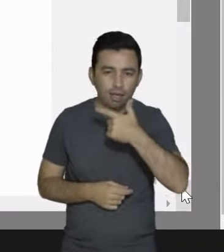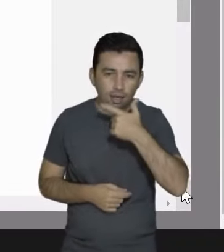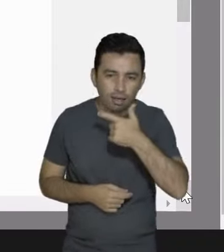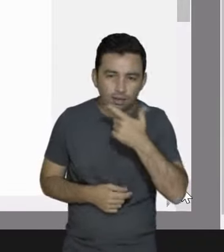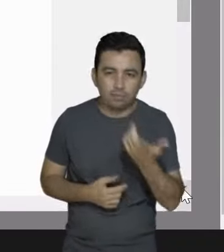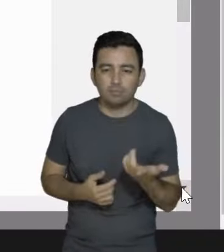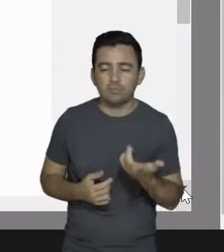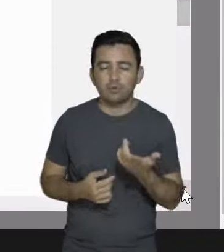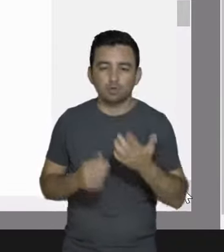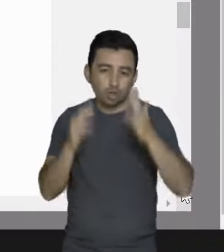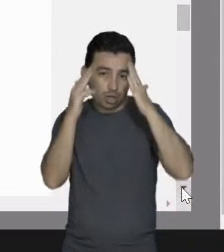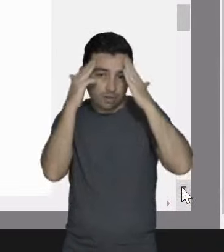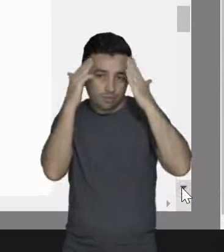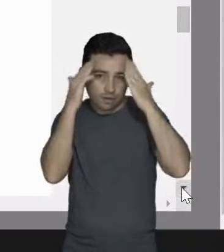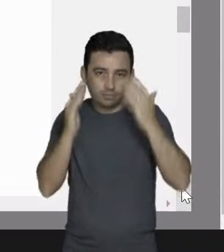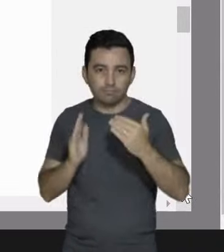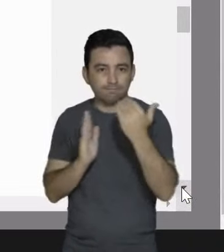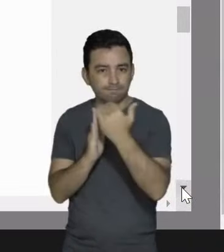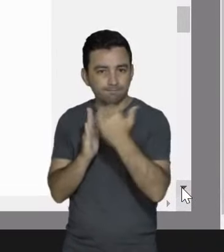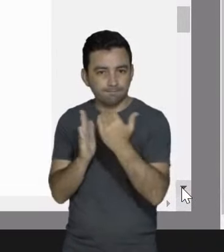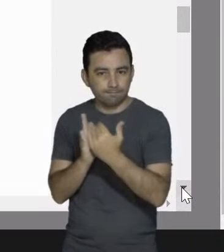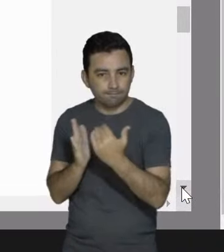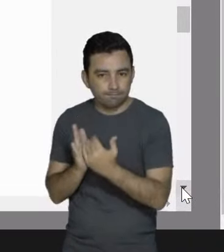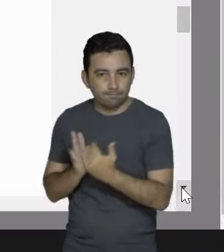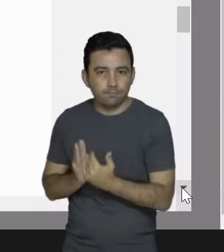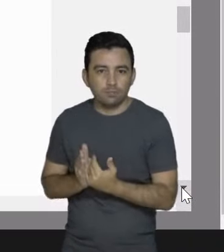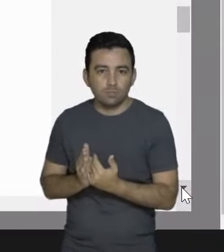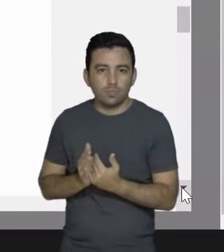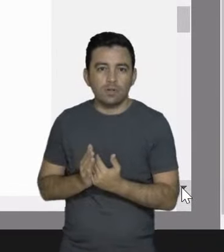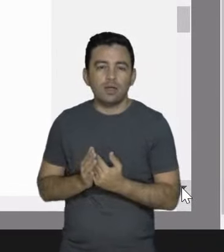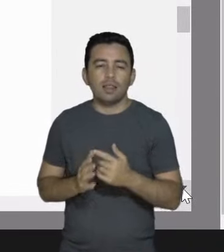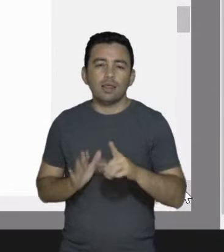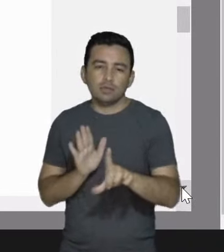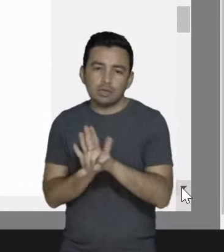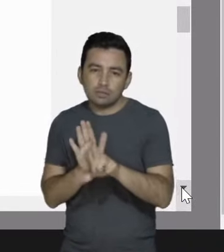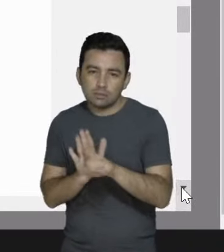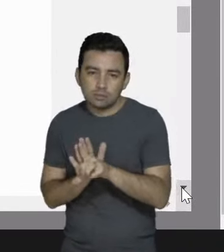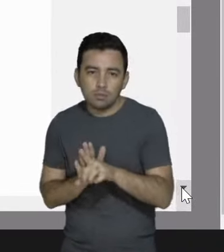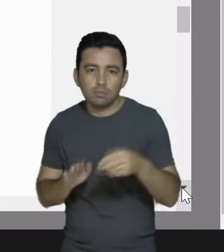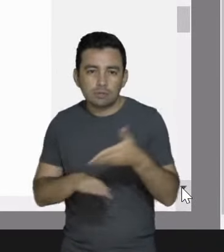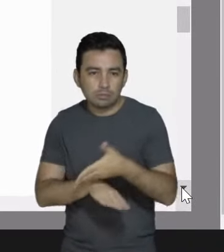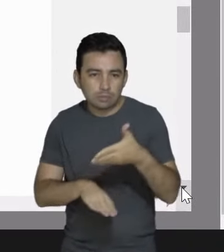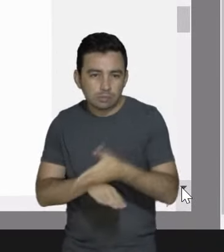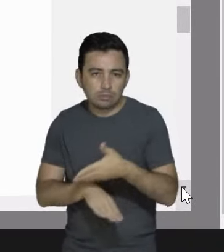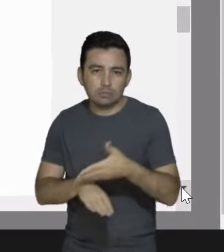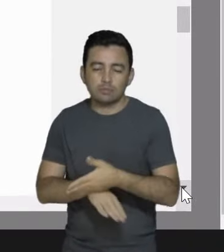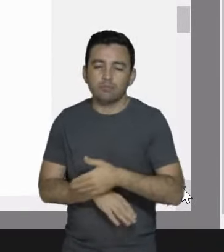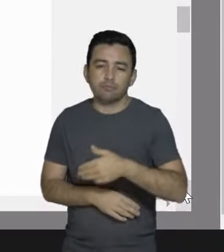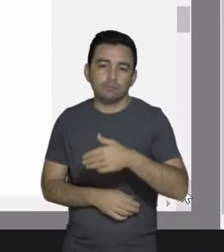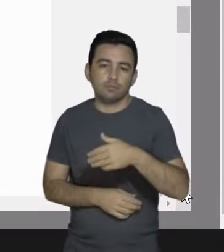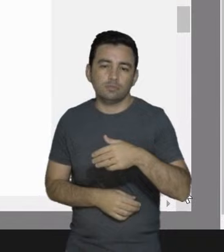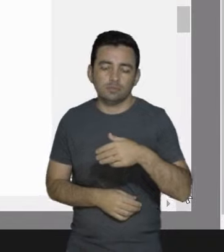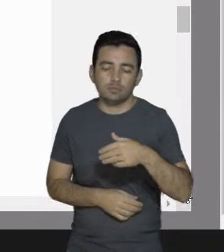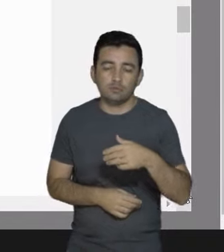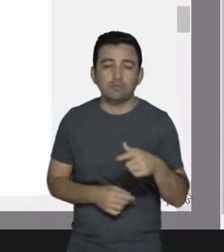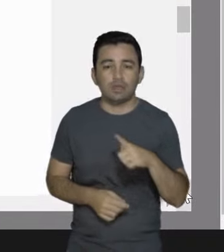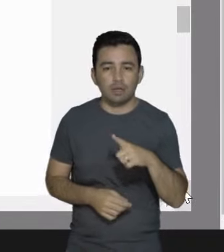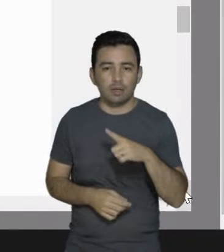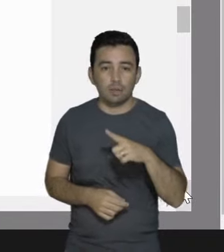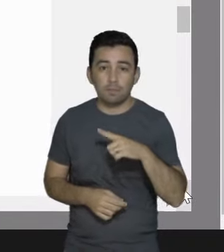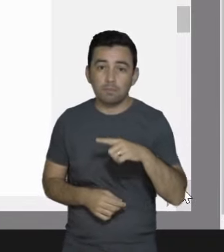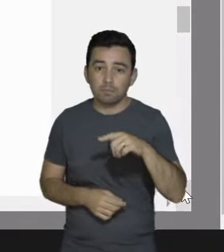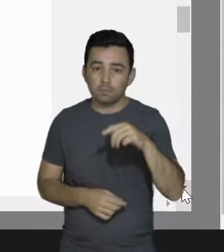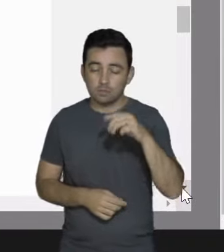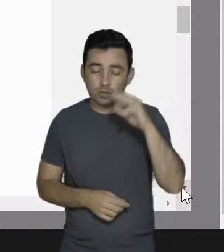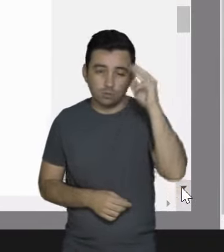José Milton Scheffer comissão de legislação participativa Sérgio Motta deputada Luciane carminatti Deputado Mário Mota